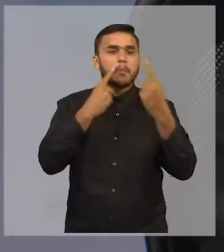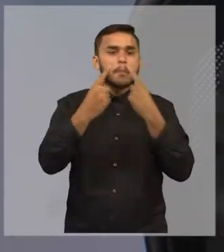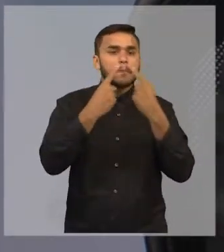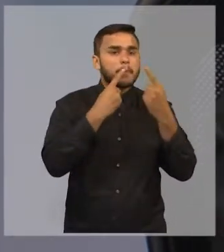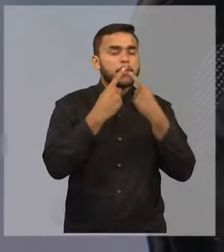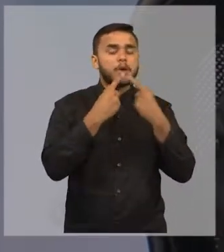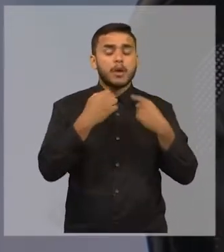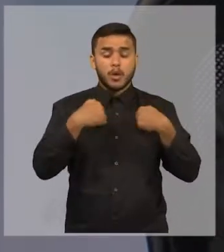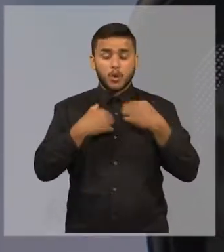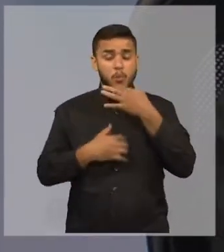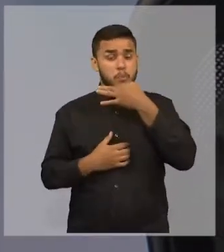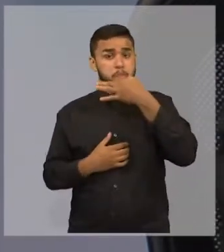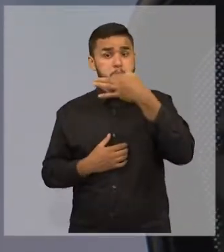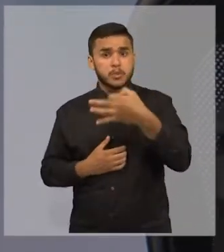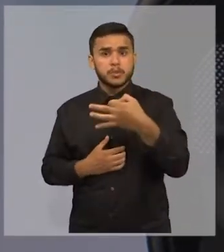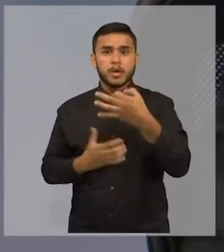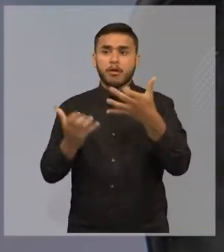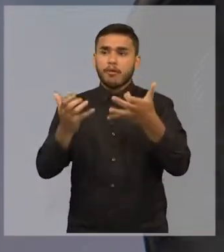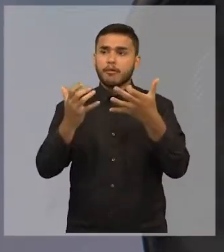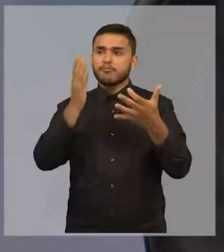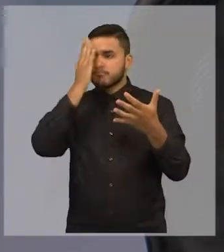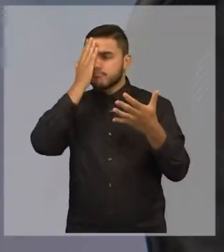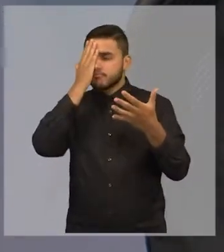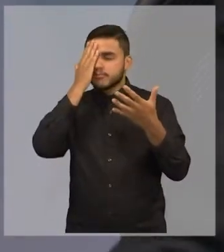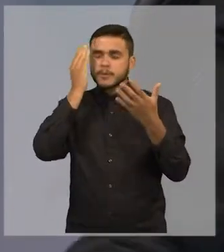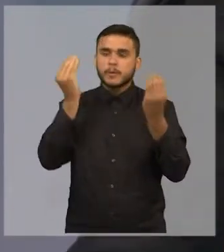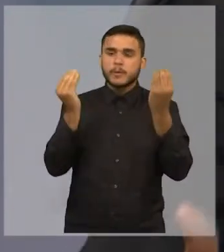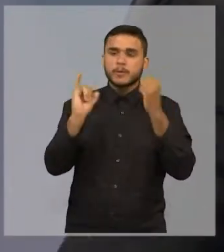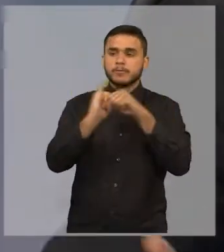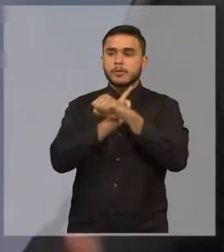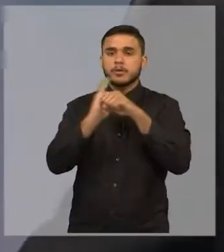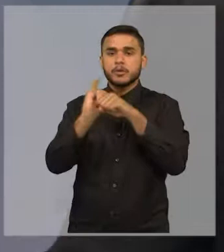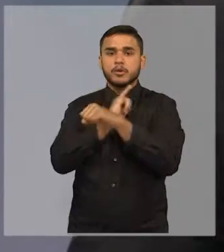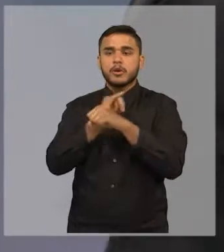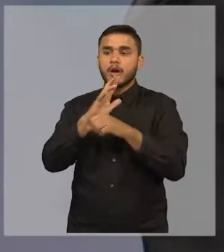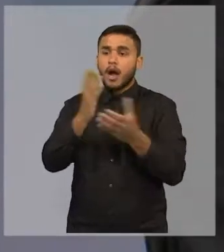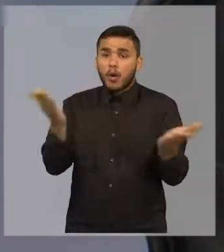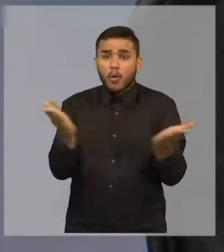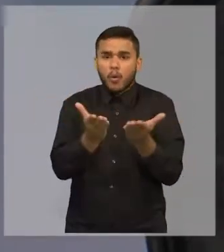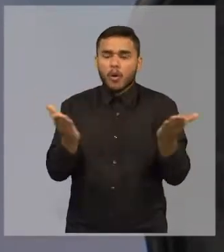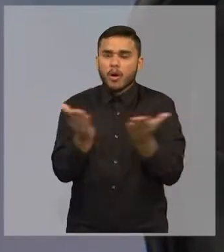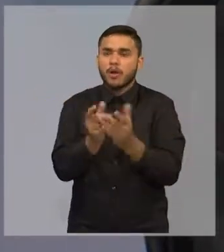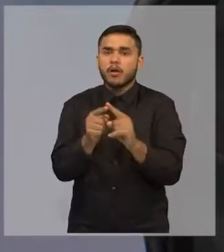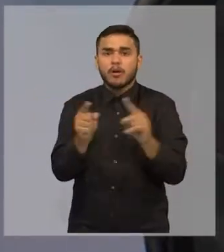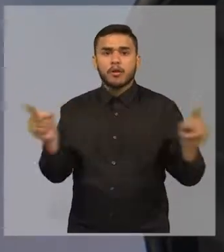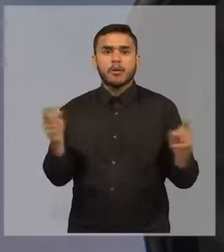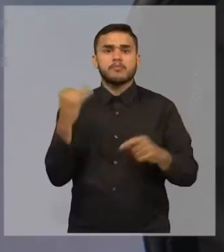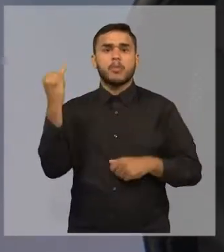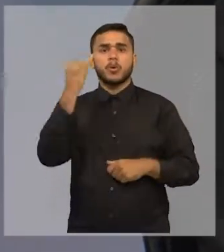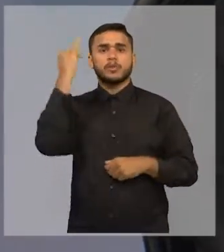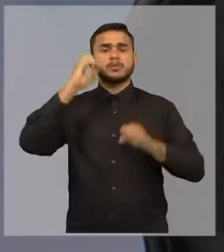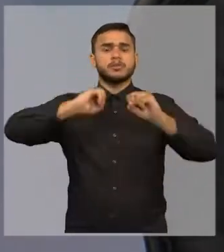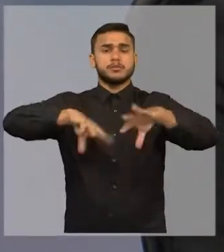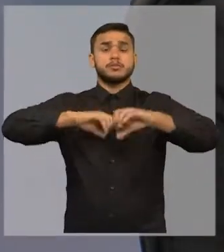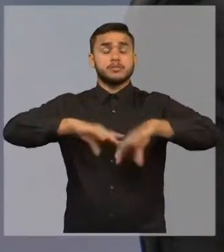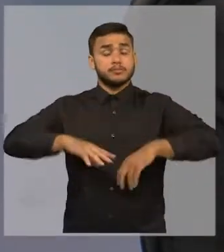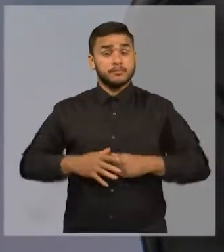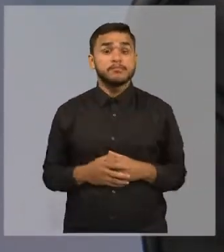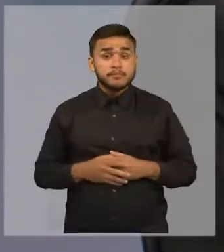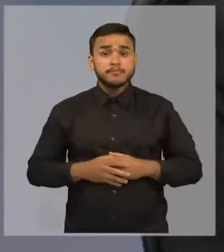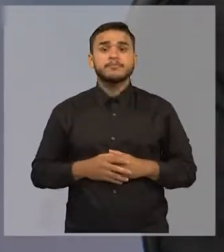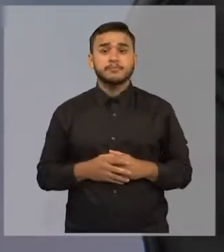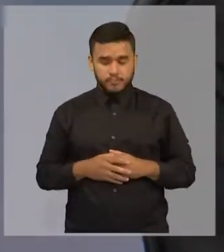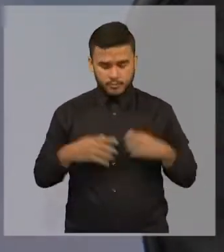sua contribuição no sentido de aprimorar a geração que está em formação. Esse é o grande papel da